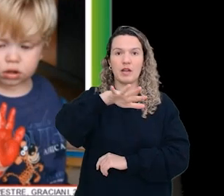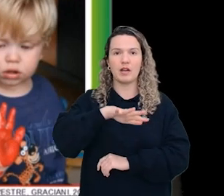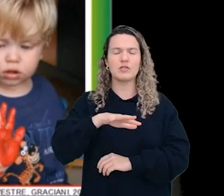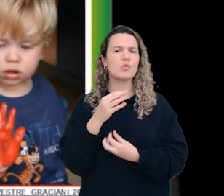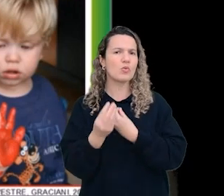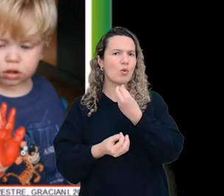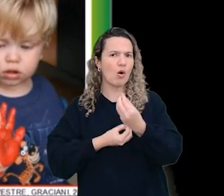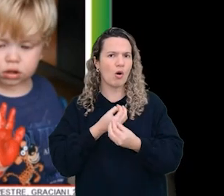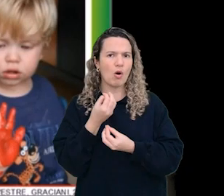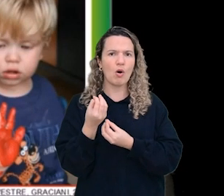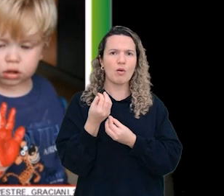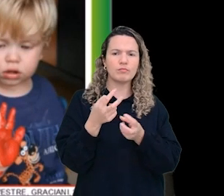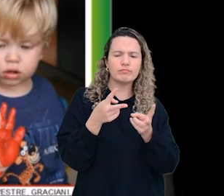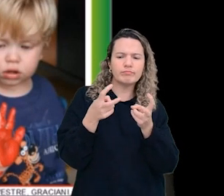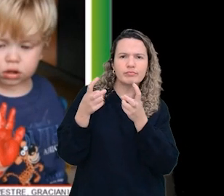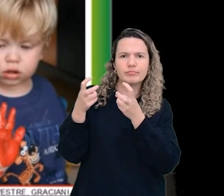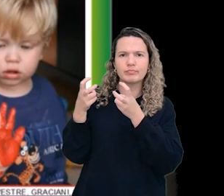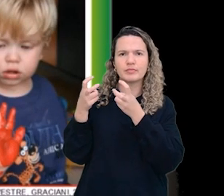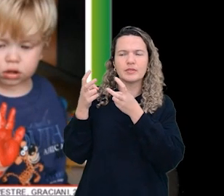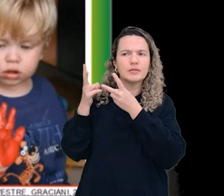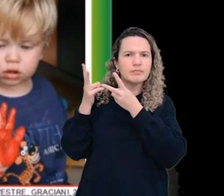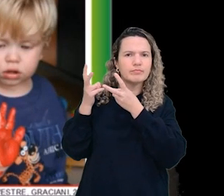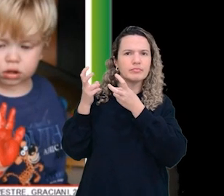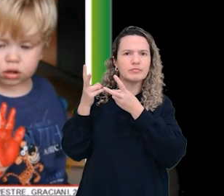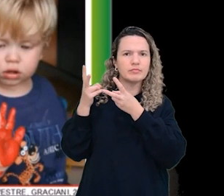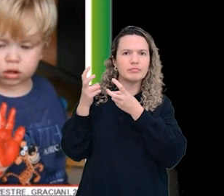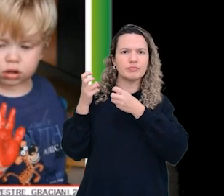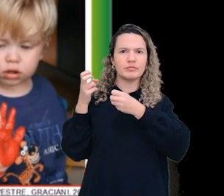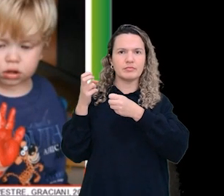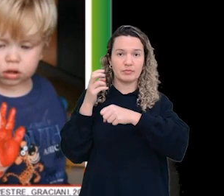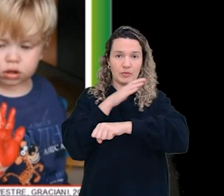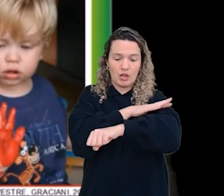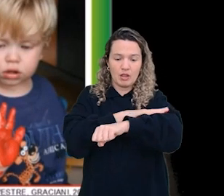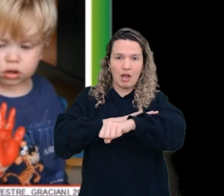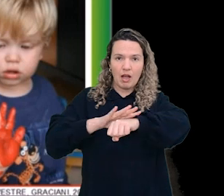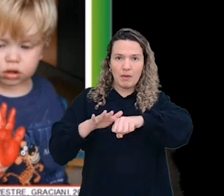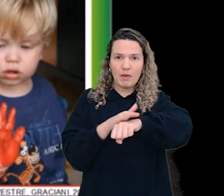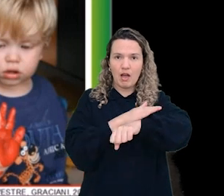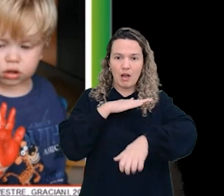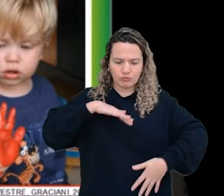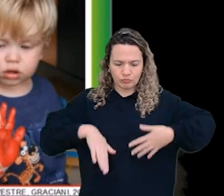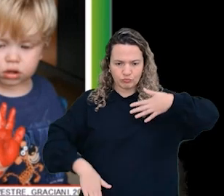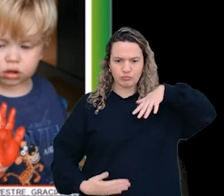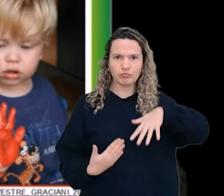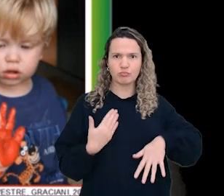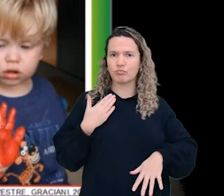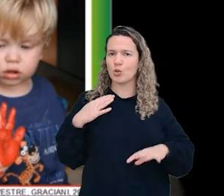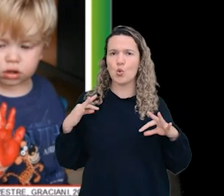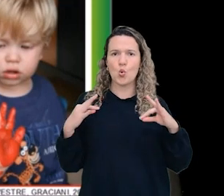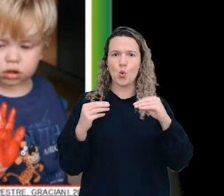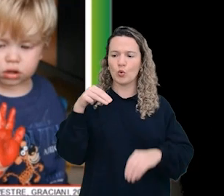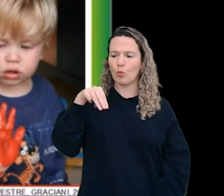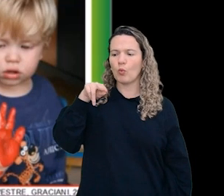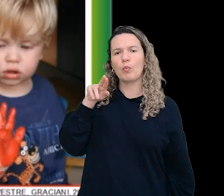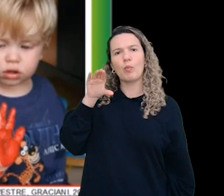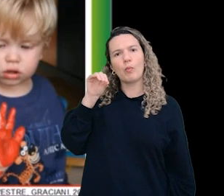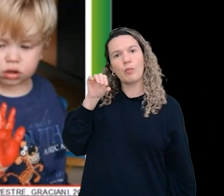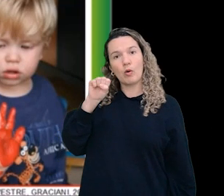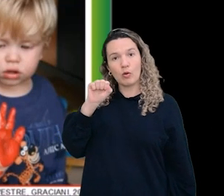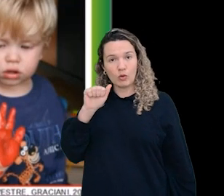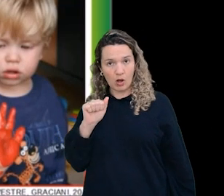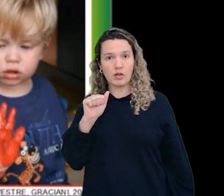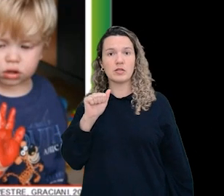ambiente. Ele faz isso através de receptores que estão localizados em toda a superfície da pele